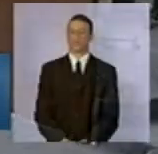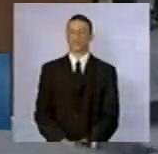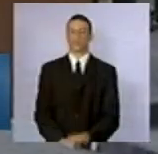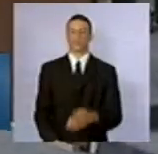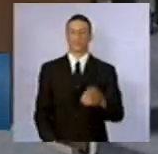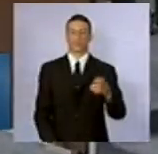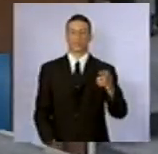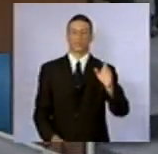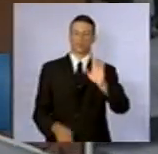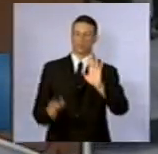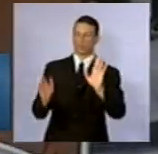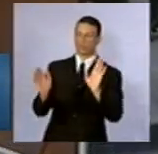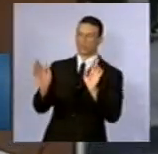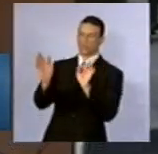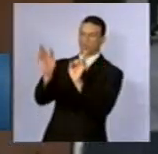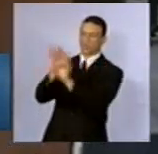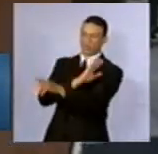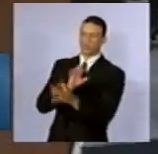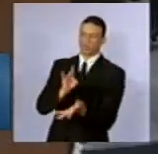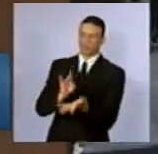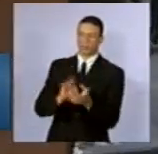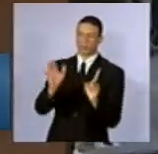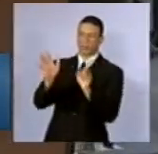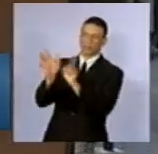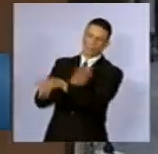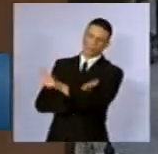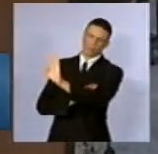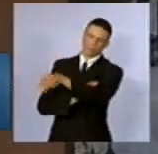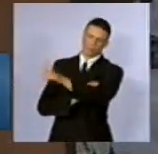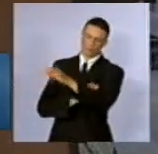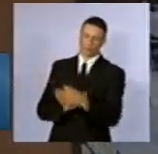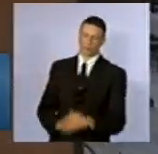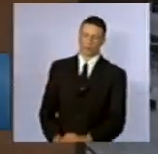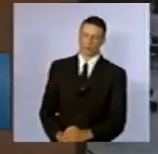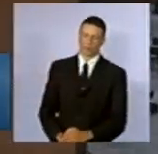Excelência, com relação a essa questão